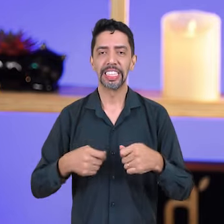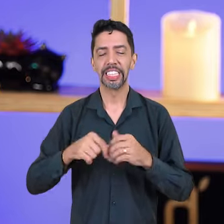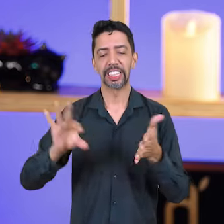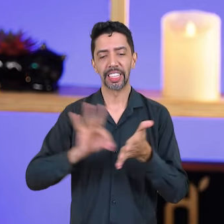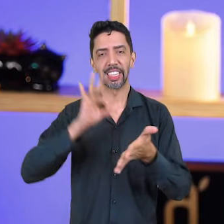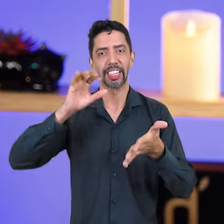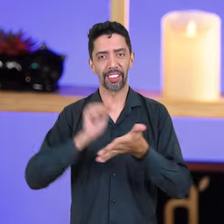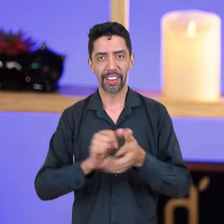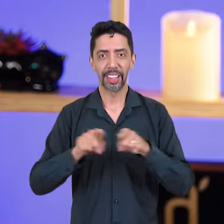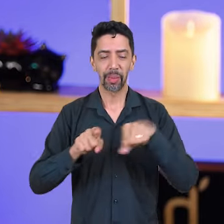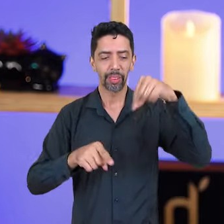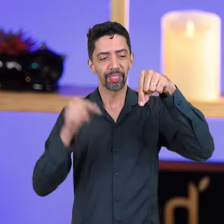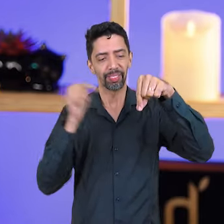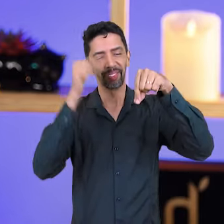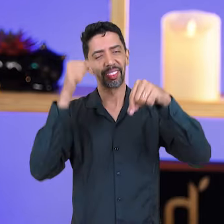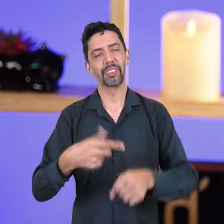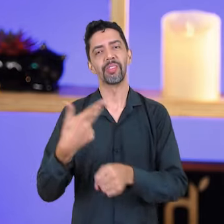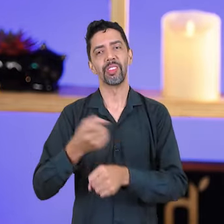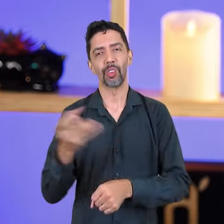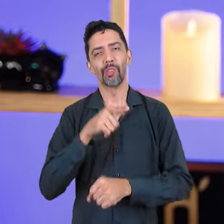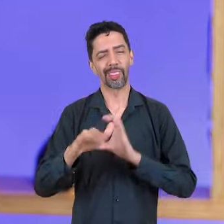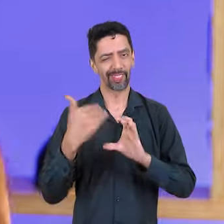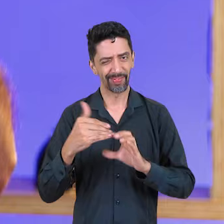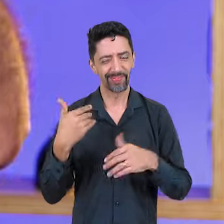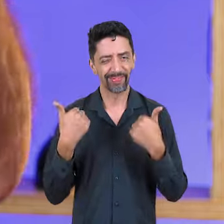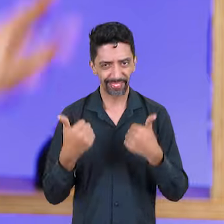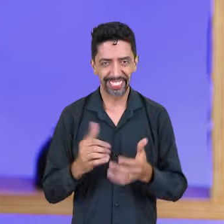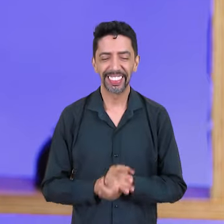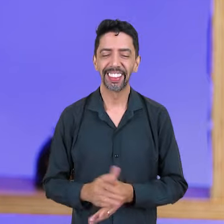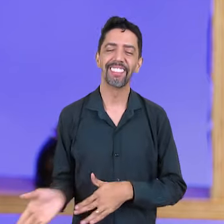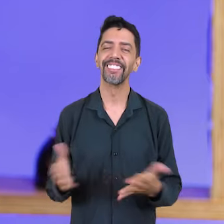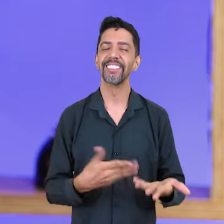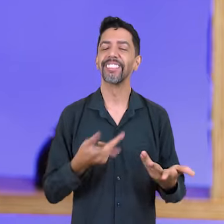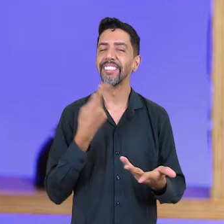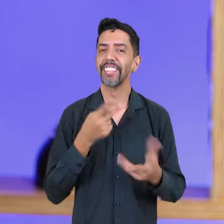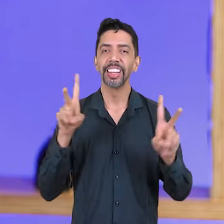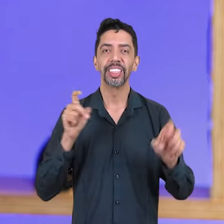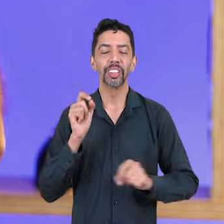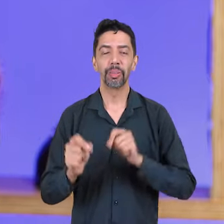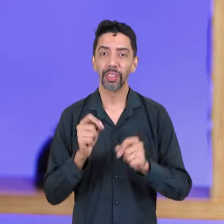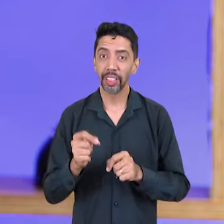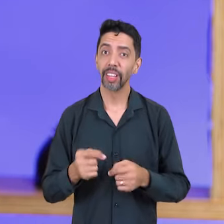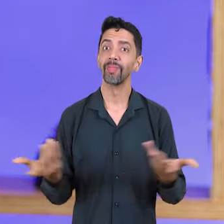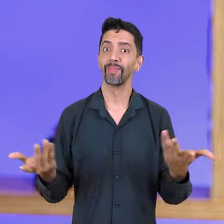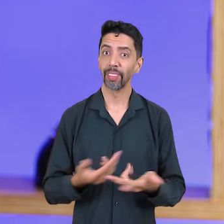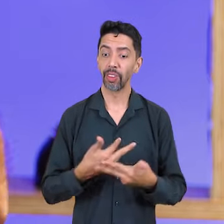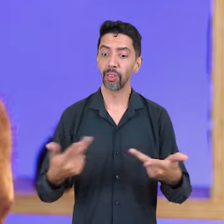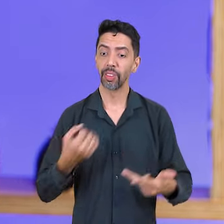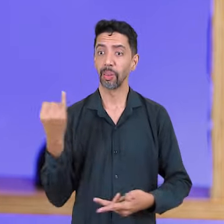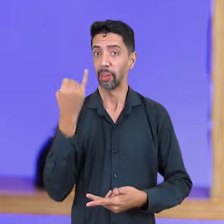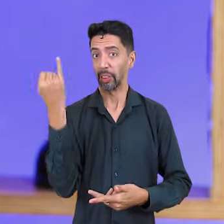Vamos falar sobre um tema imprescindivelmente importante que norteia não só a sociedade brasileira, como também